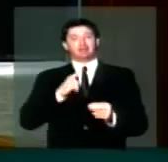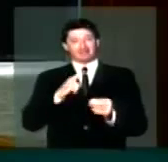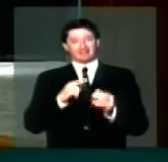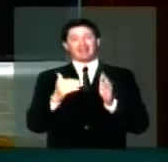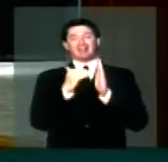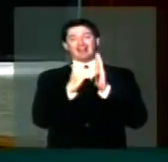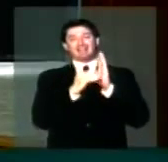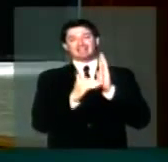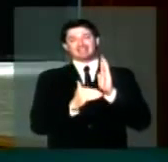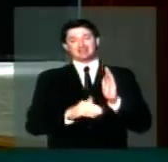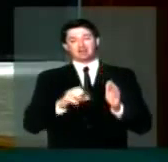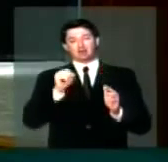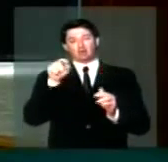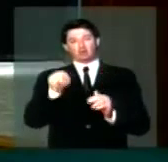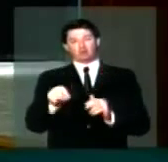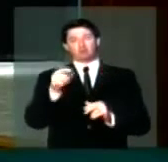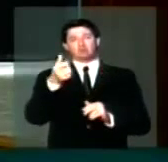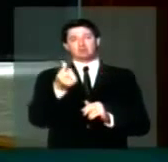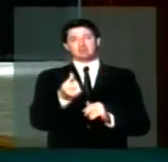lista de